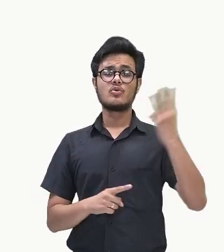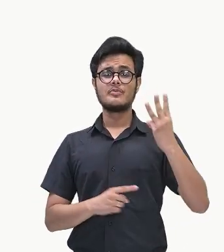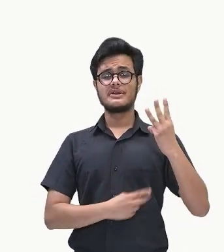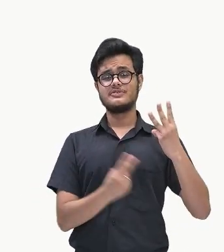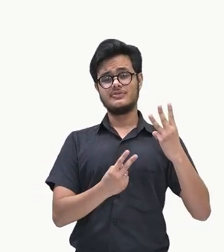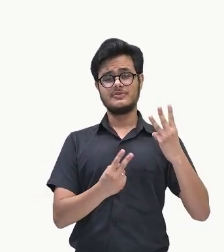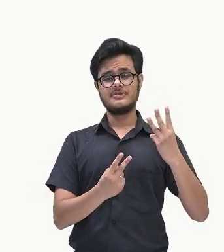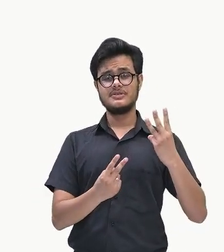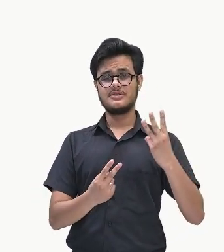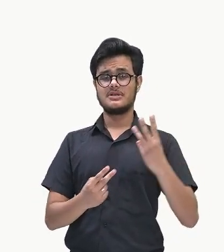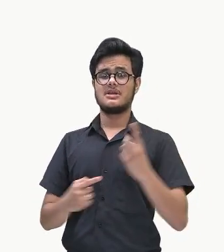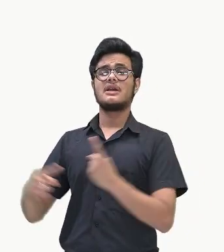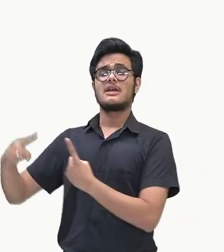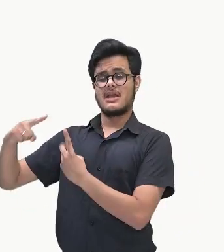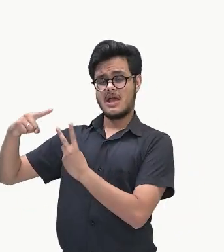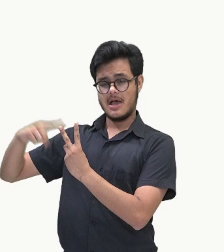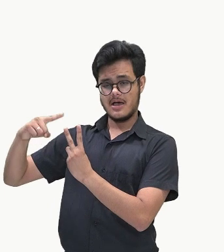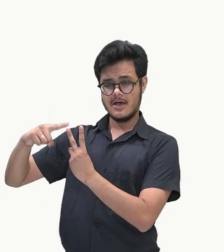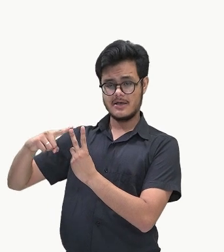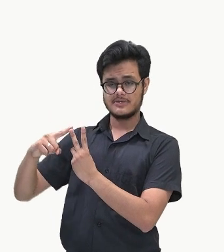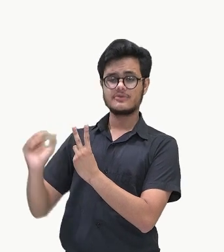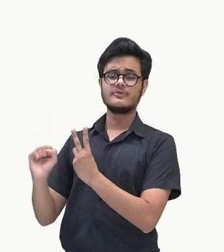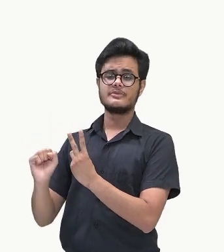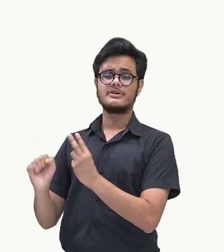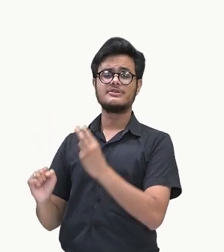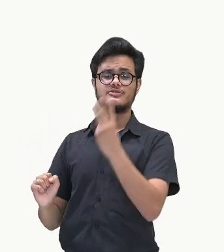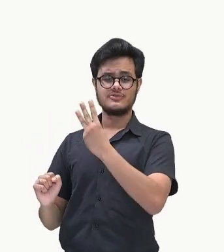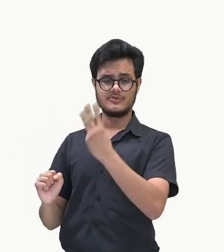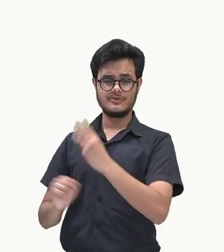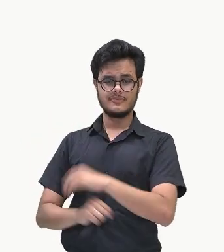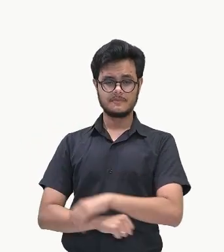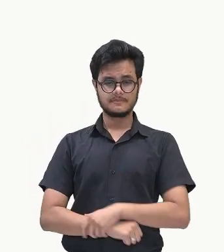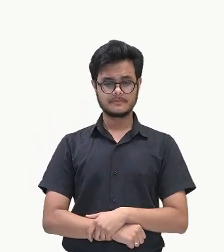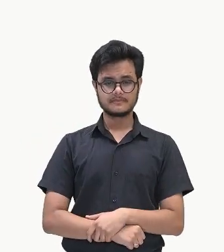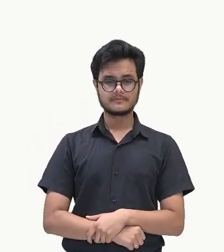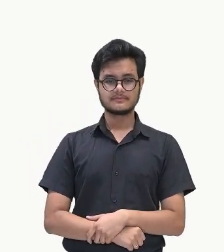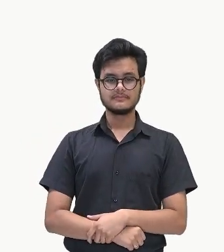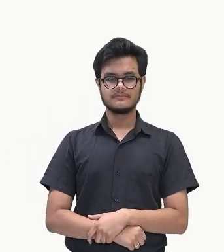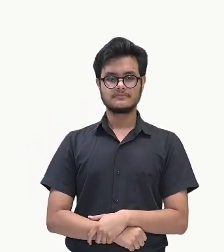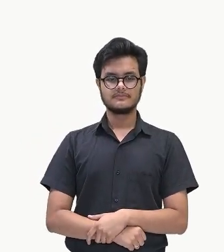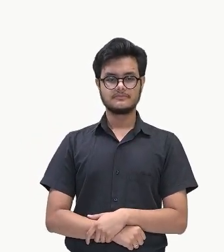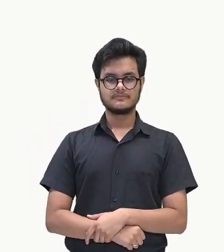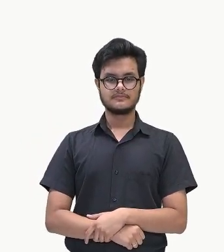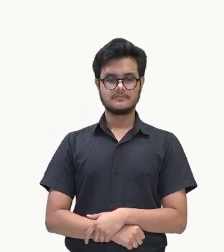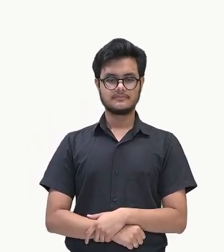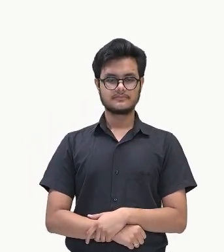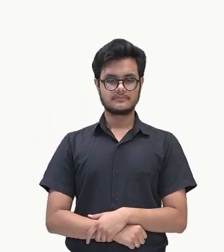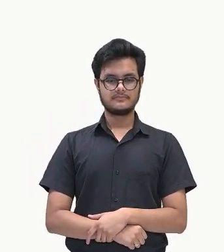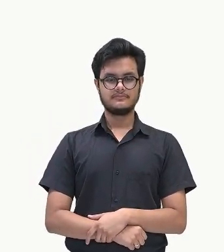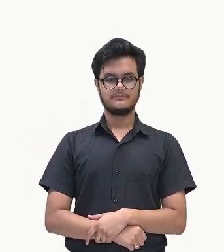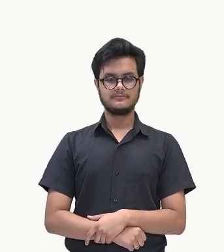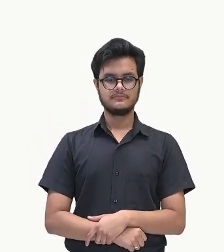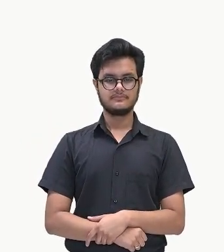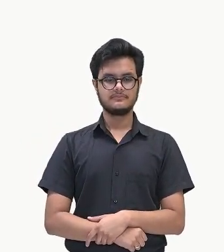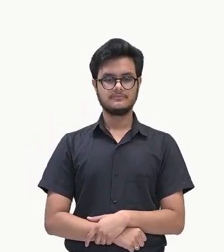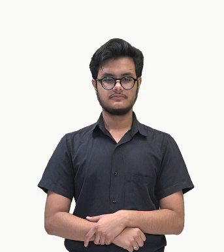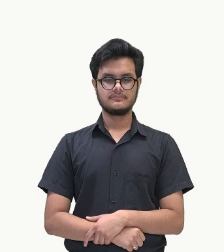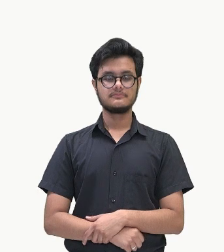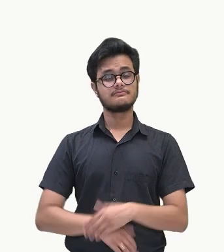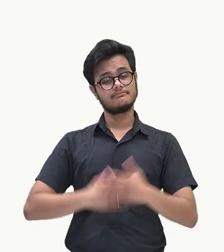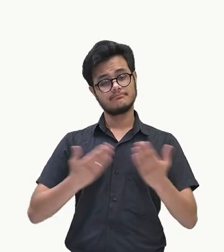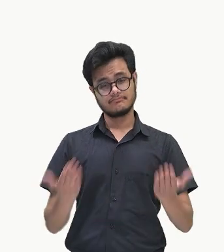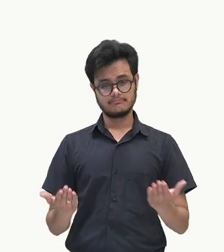índice, que também é raiz cúbica de 2 e raiz cúbica de 8. Índices